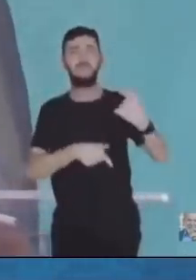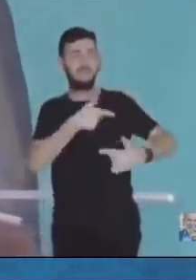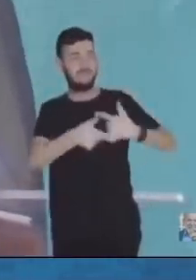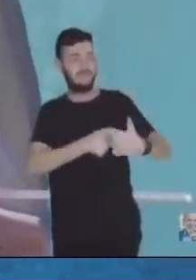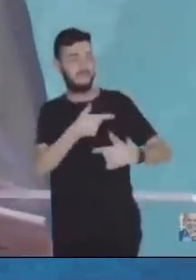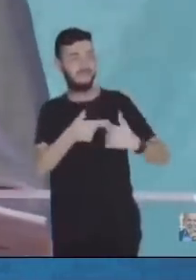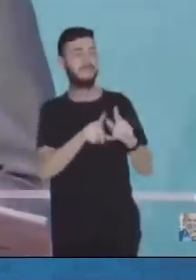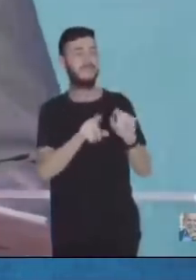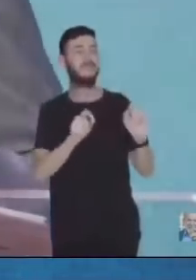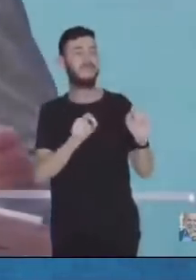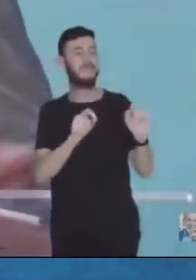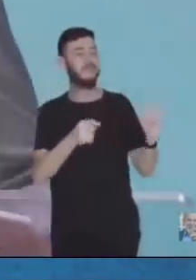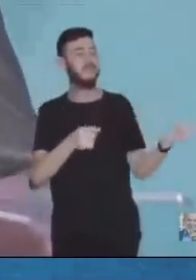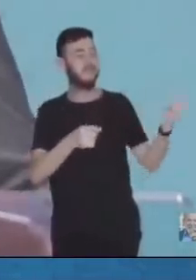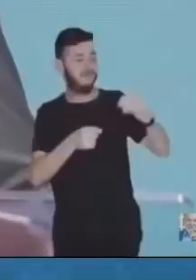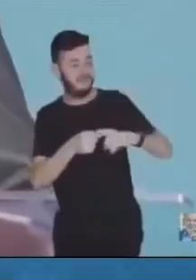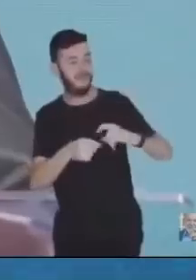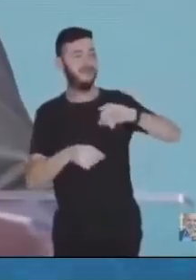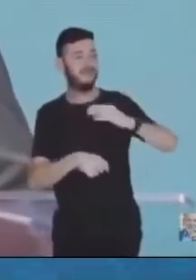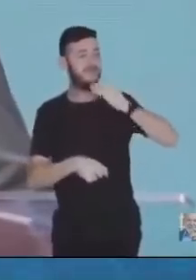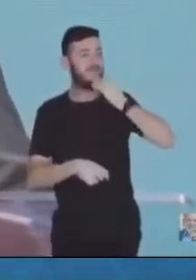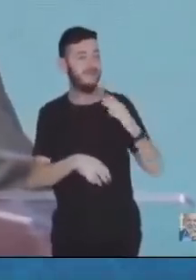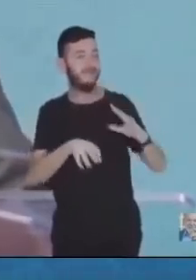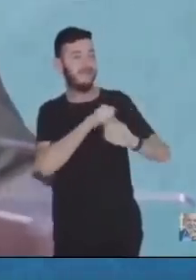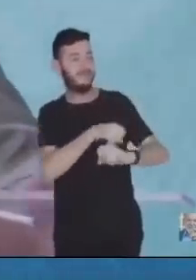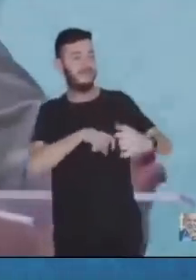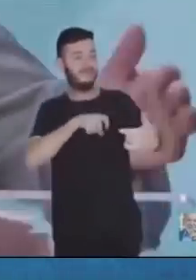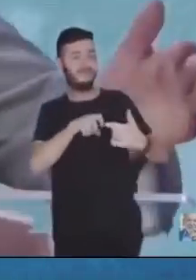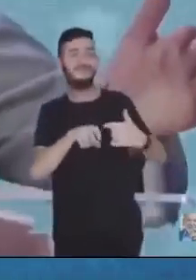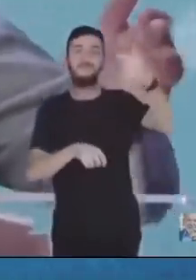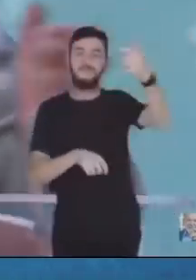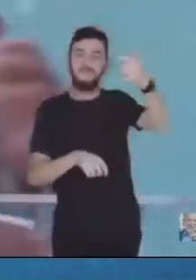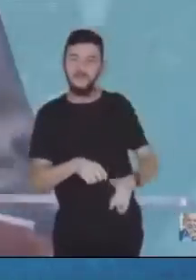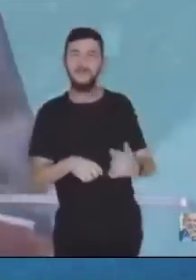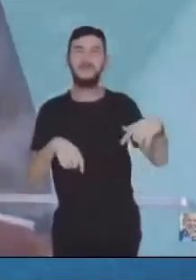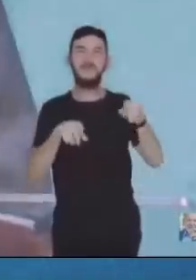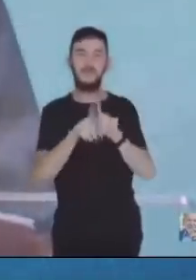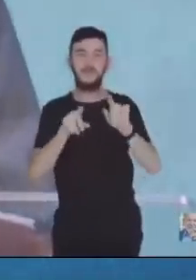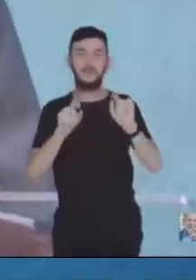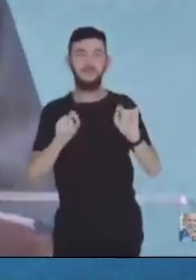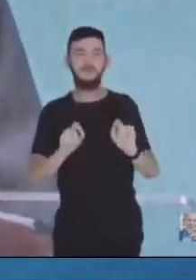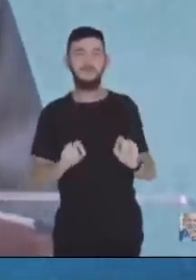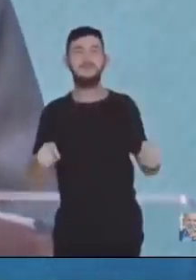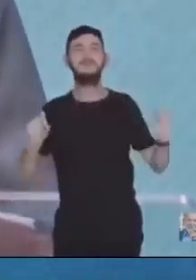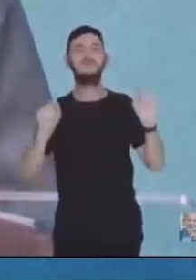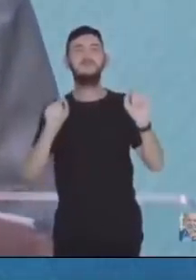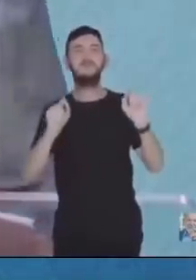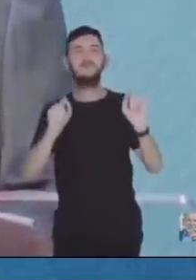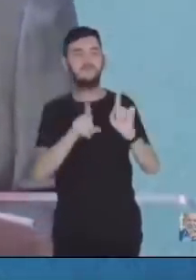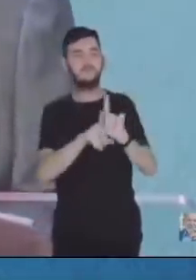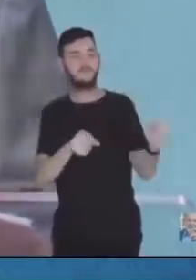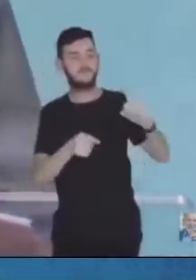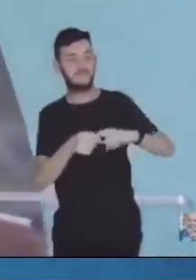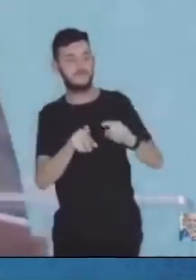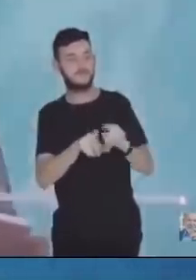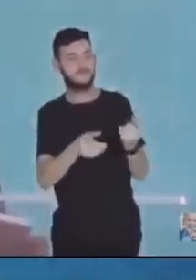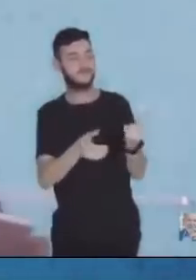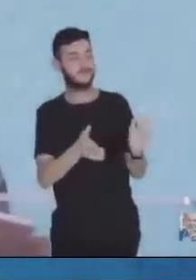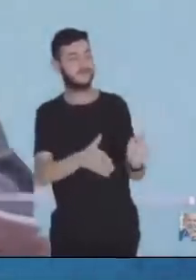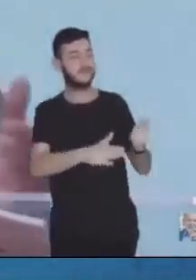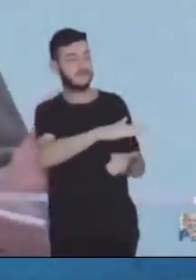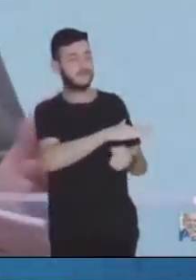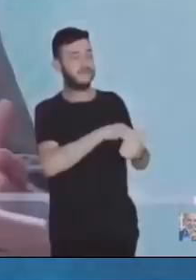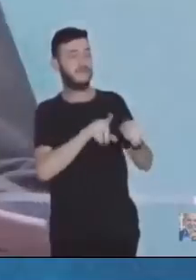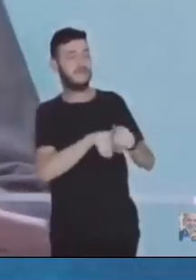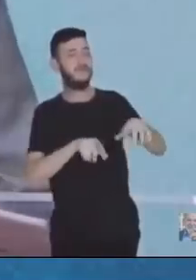tornar doutor outra vez. Precisamos voltar a investir na agricultura familiar, na cultura,